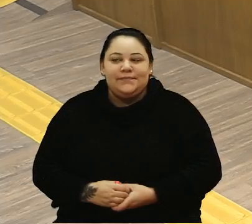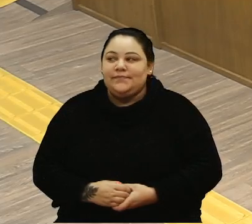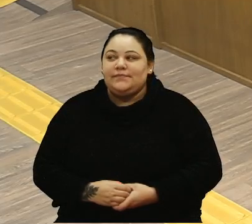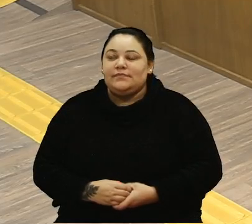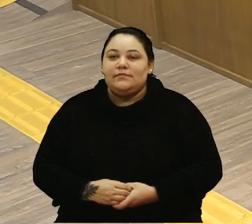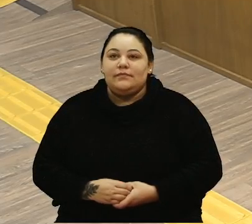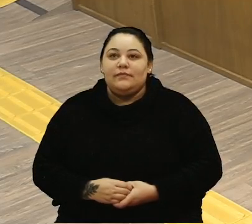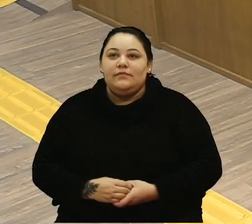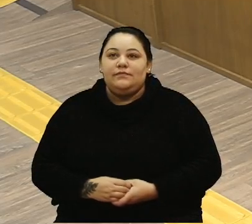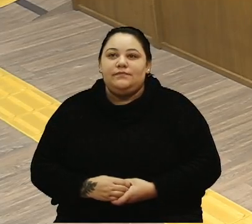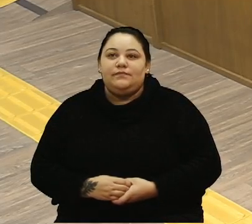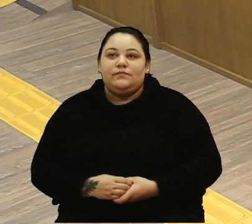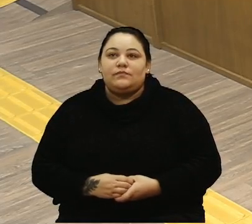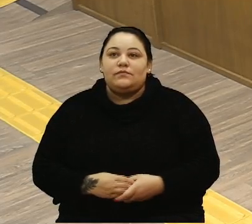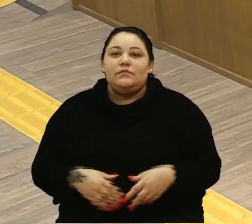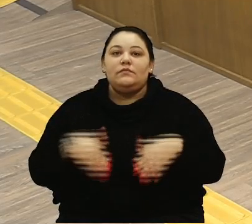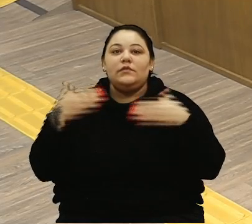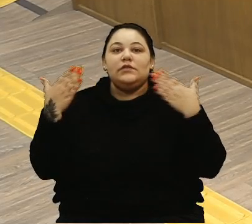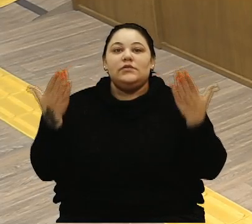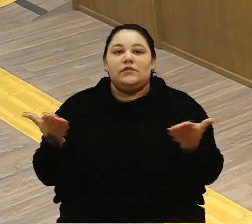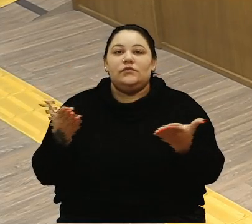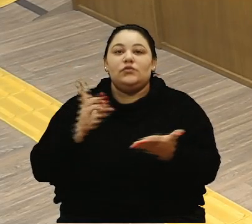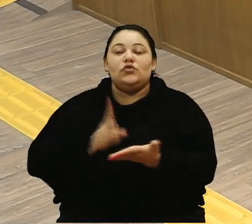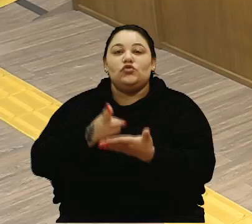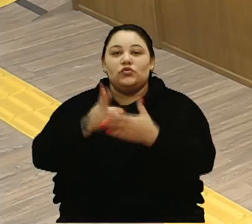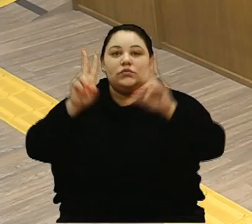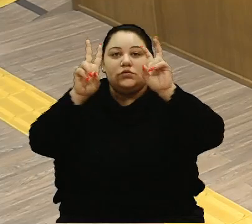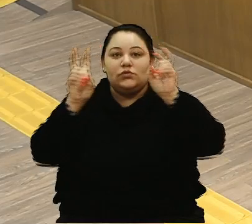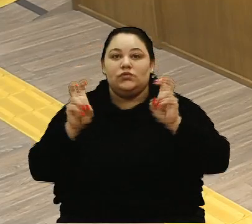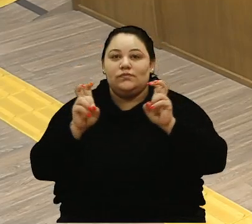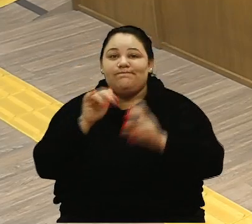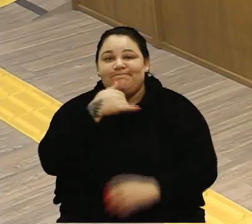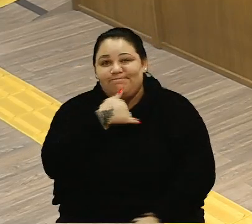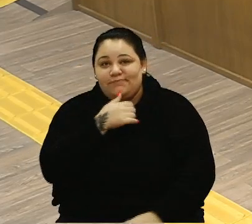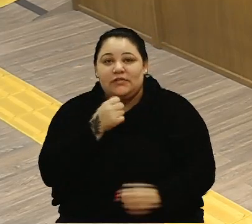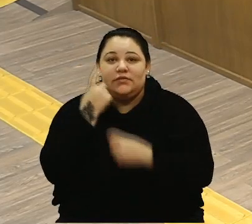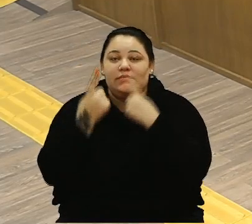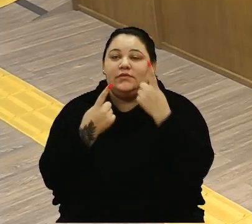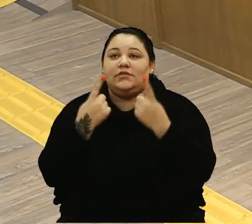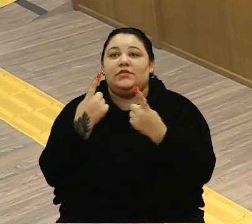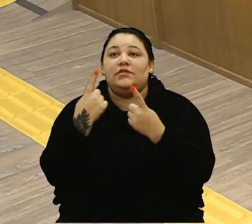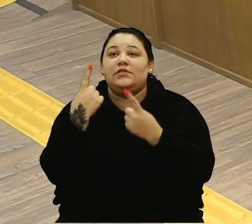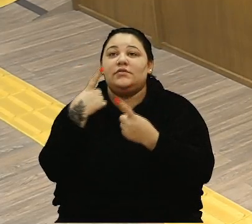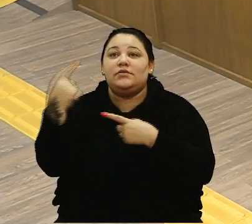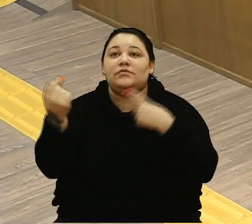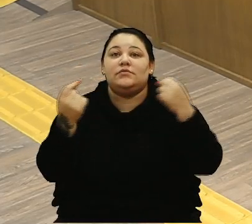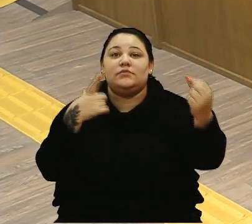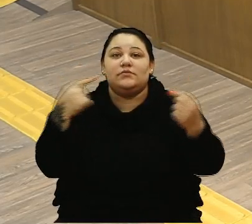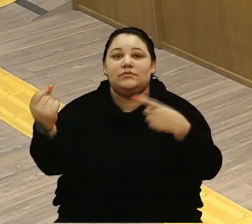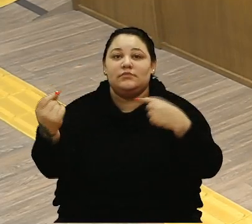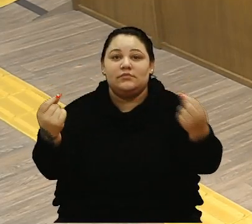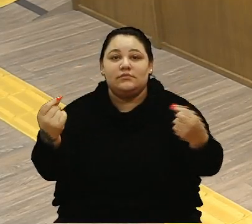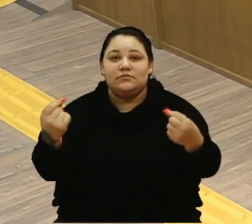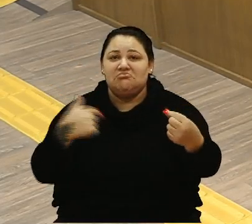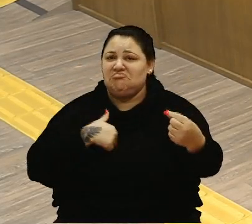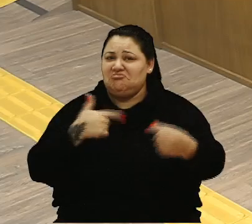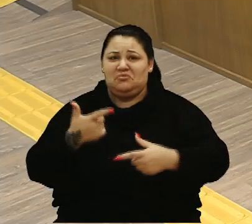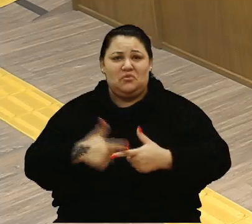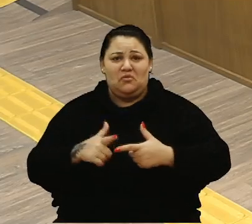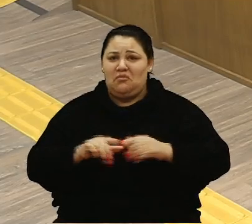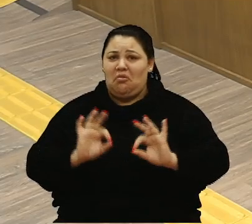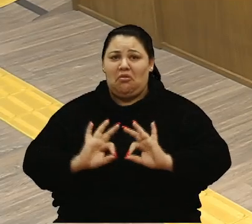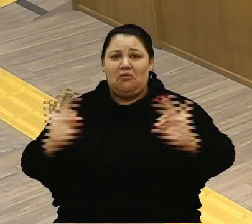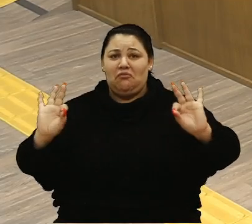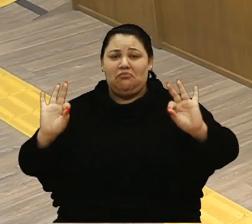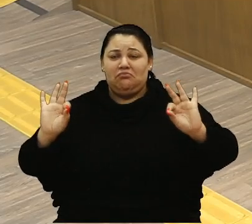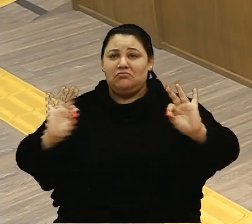Então, vamos seguir no tema. Pena que alguns vereadores saíram. Mas eu não tenho problema nenhum com as pessoas